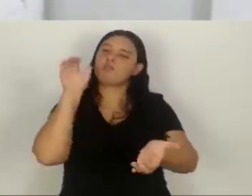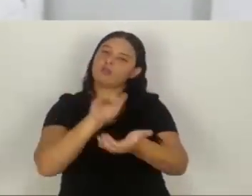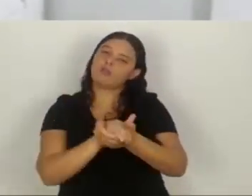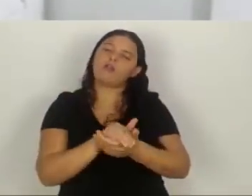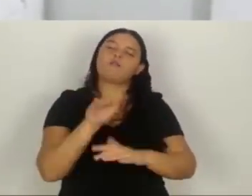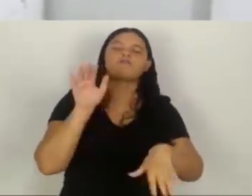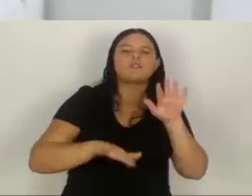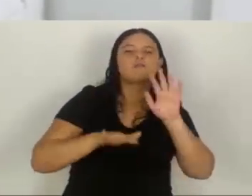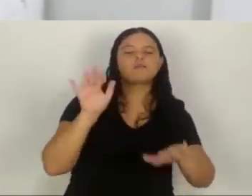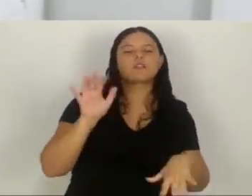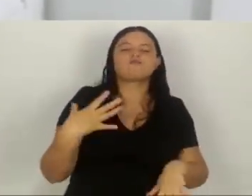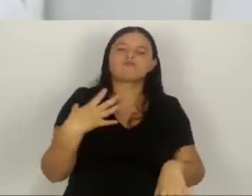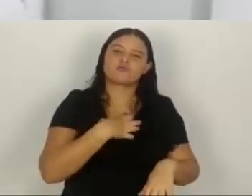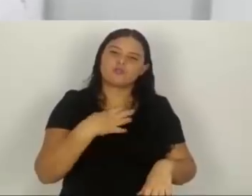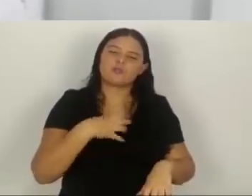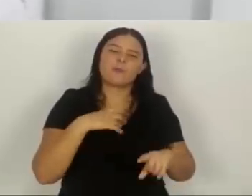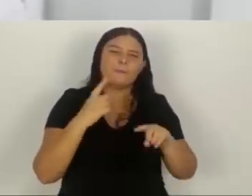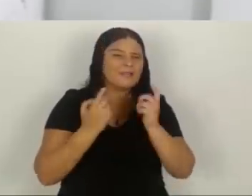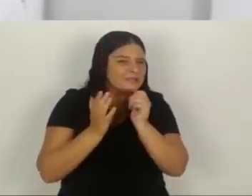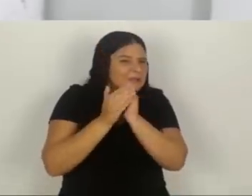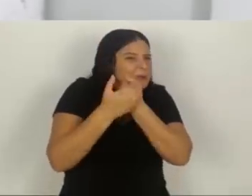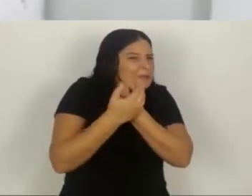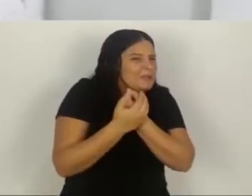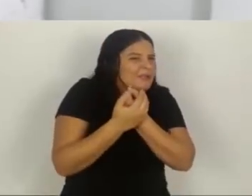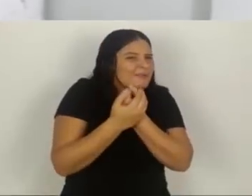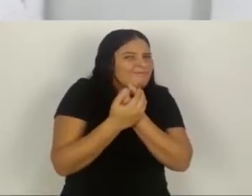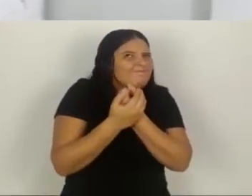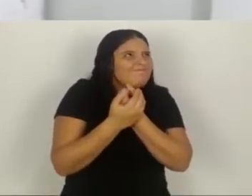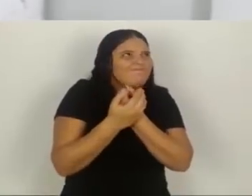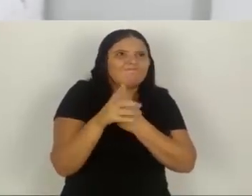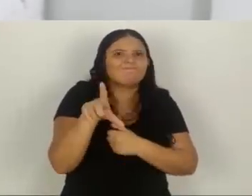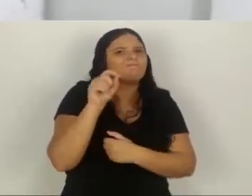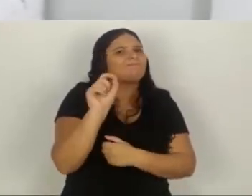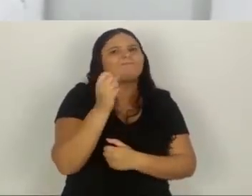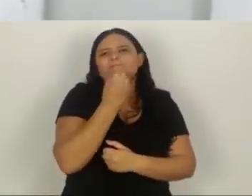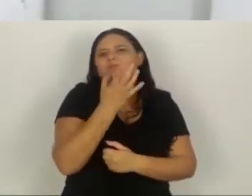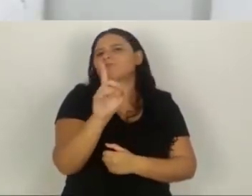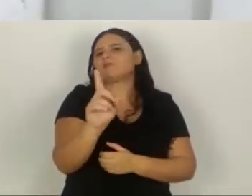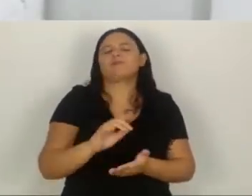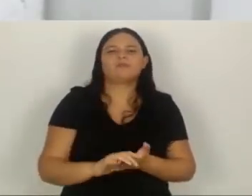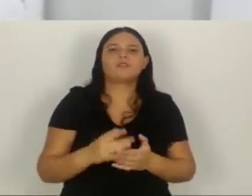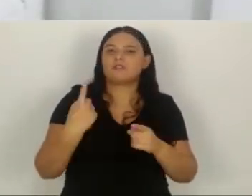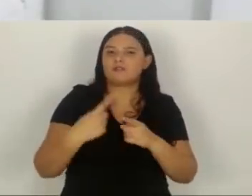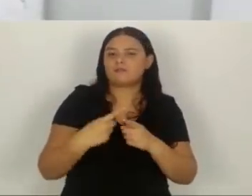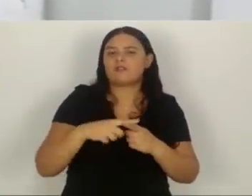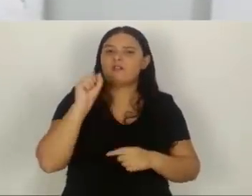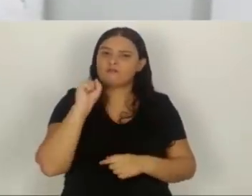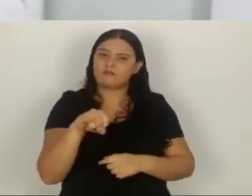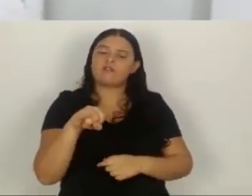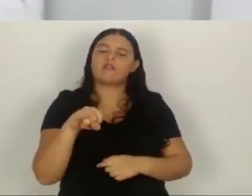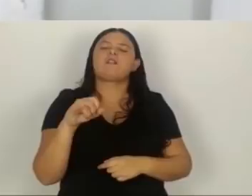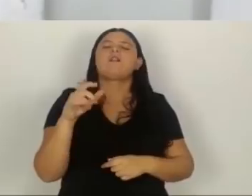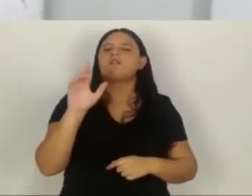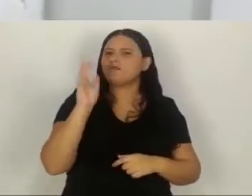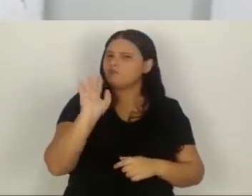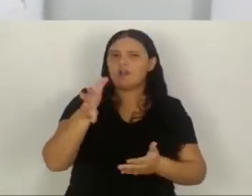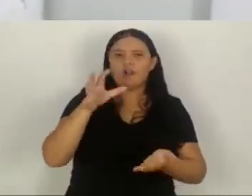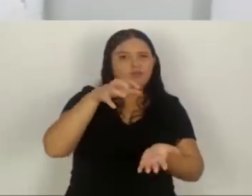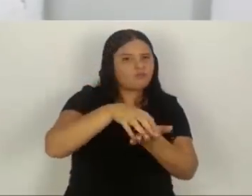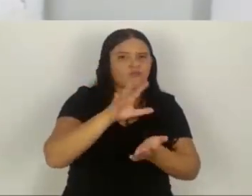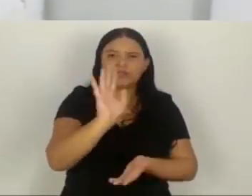da situação, mas esconder não é uma boa opção, né? Se é uma infecção que tem controle, se